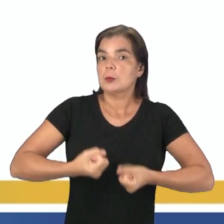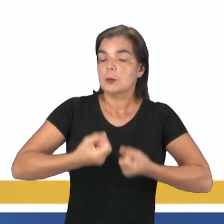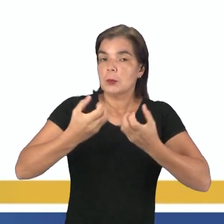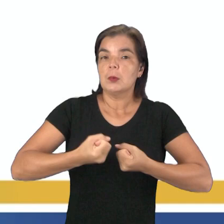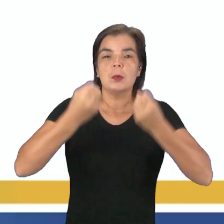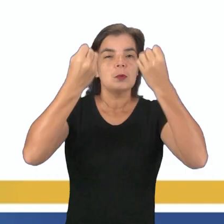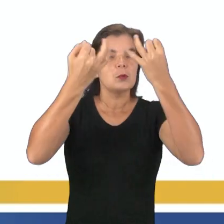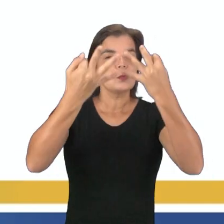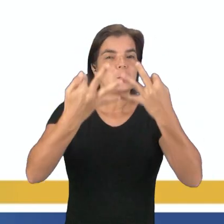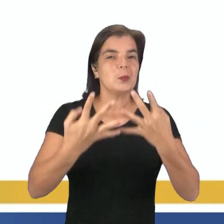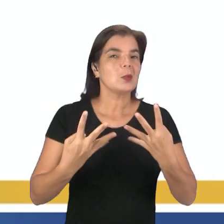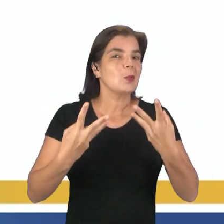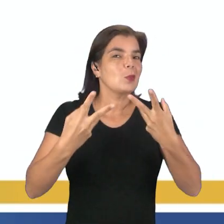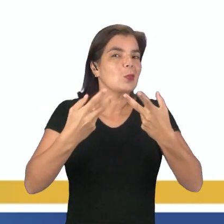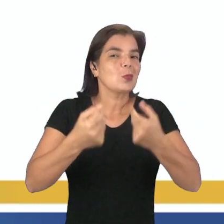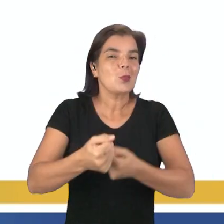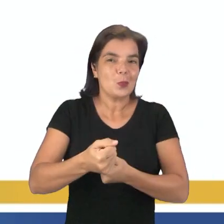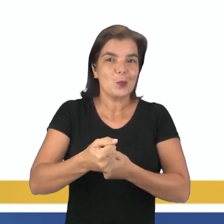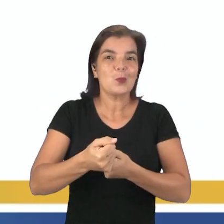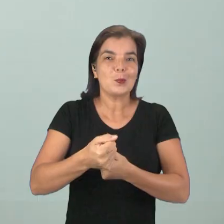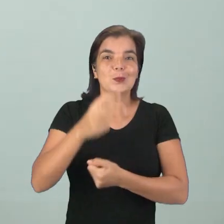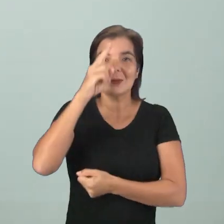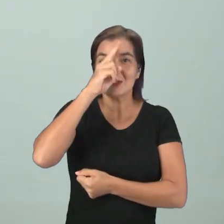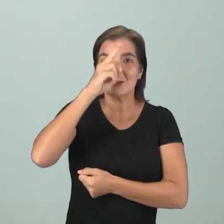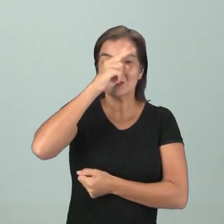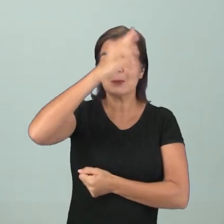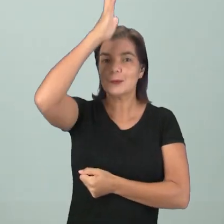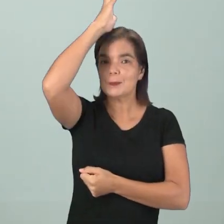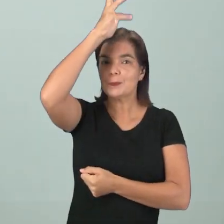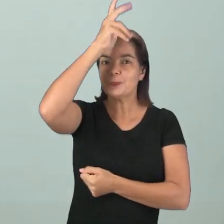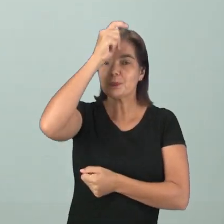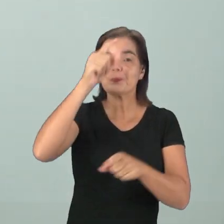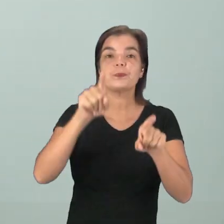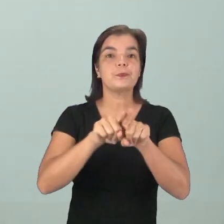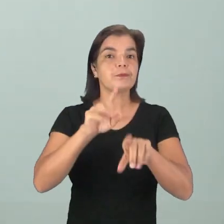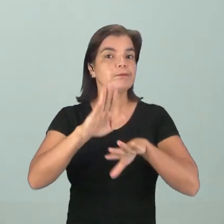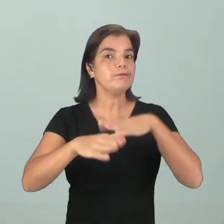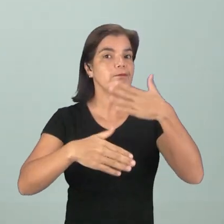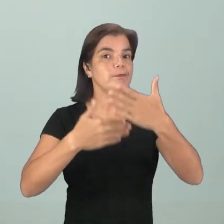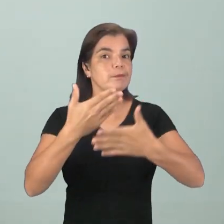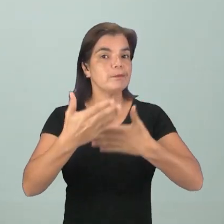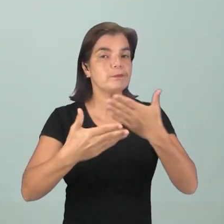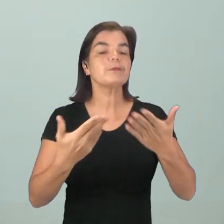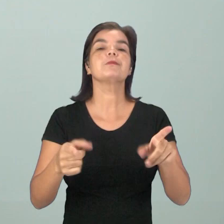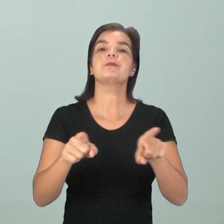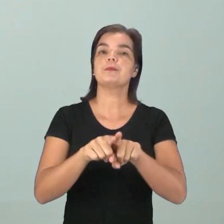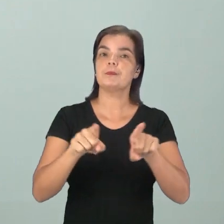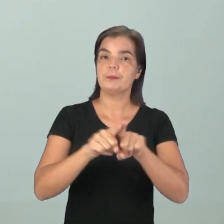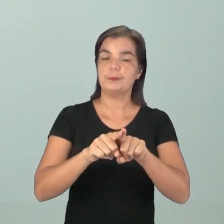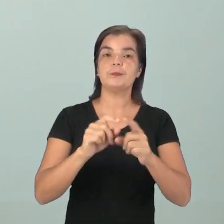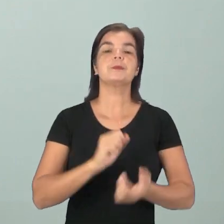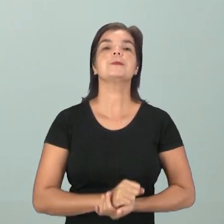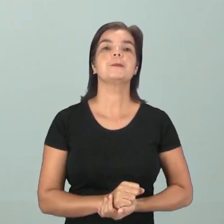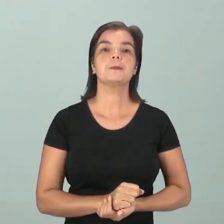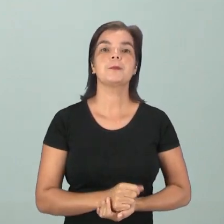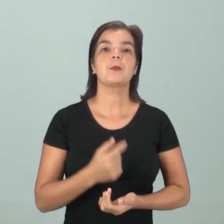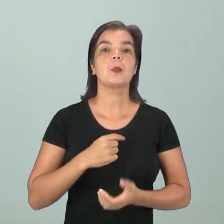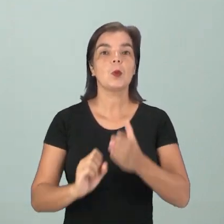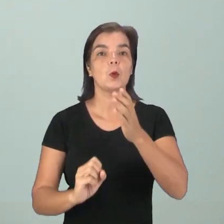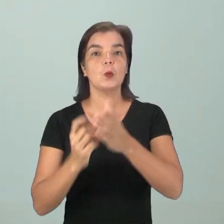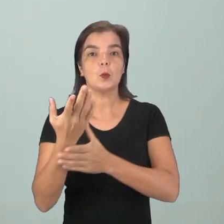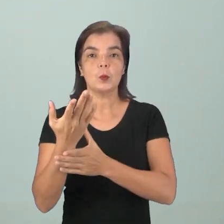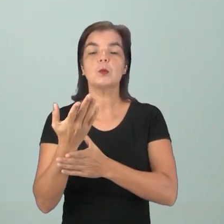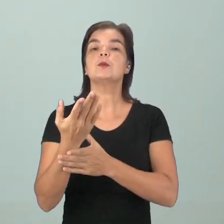narra toda a história da civilização romana. Então, eles, apesar de carregarem